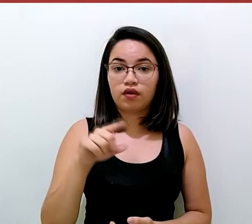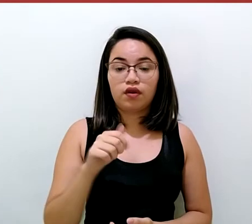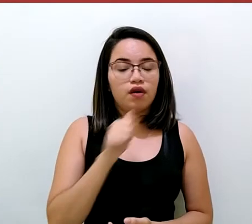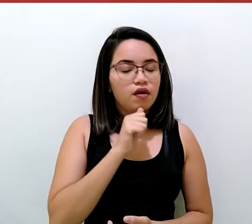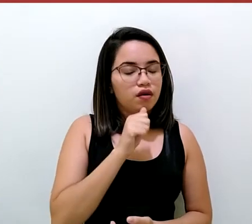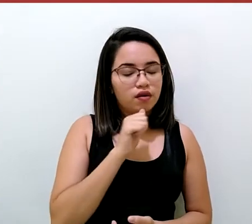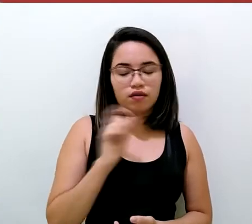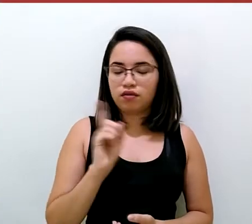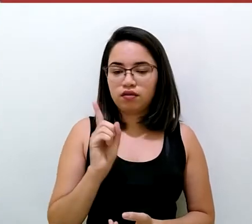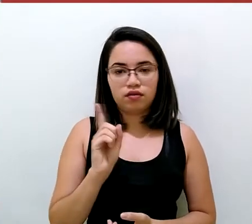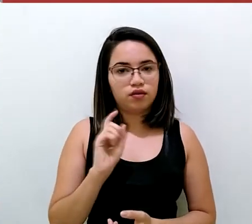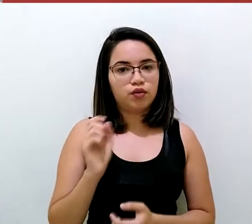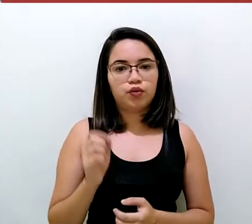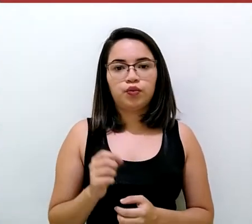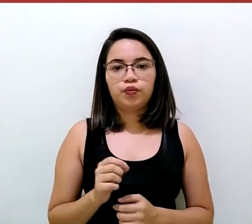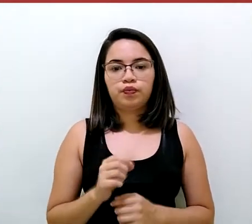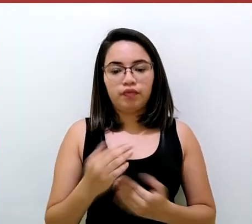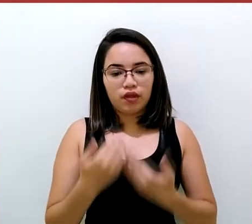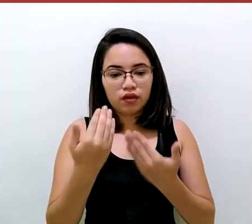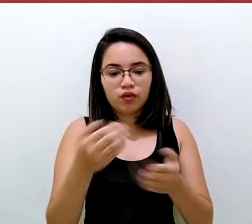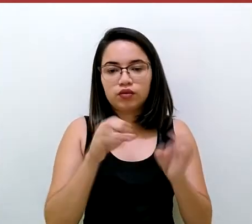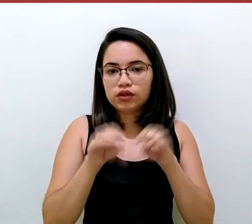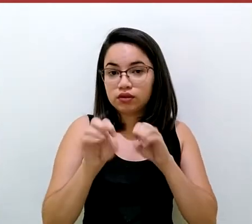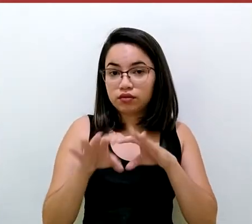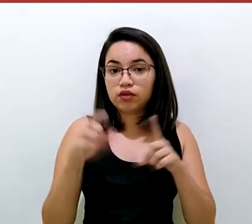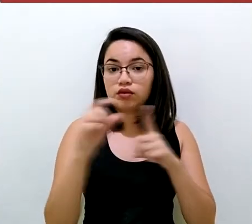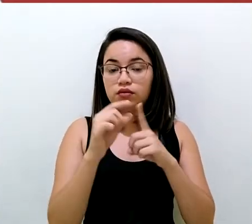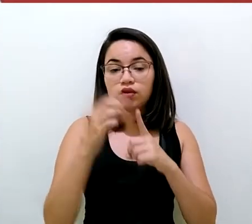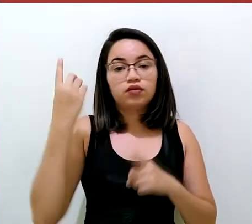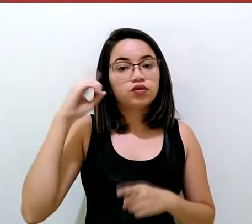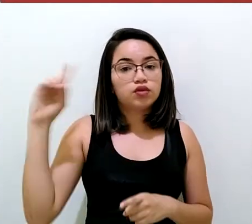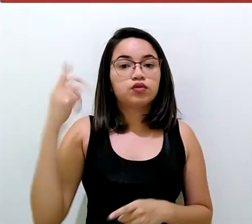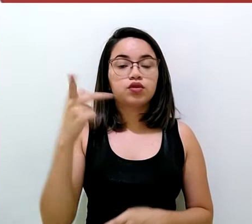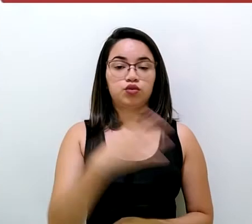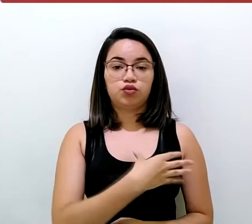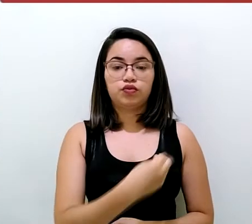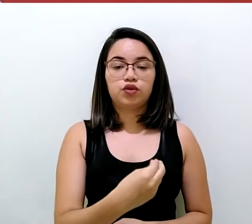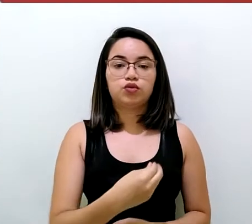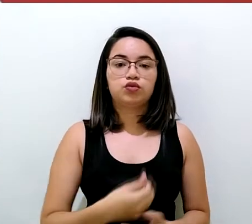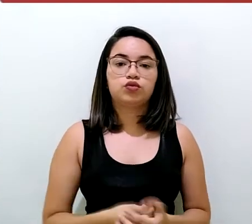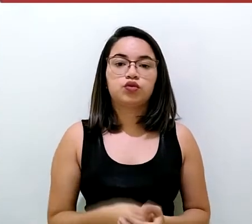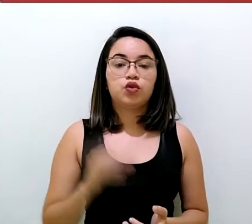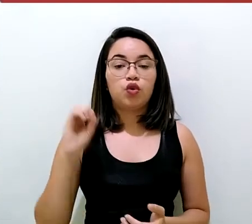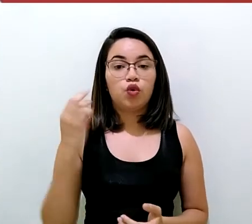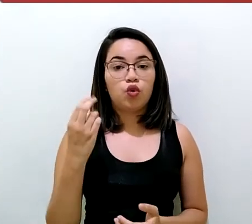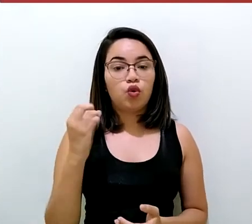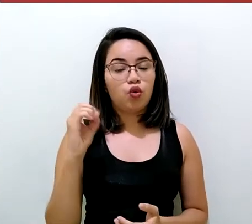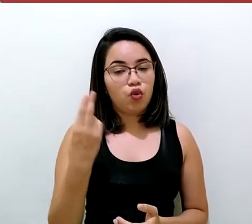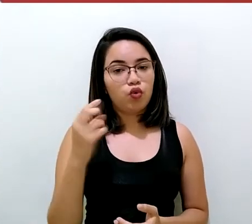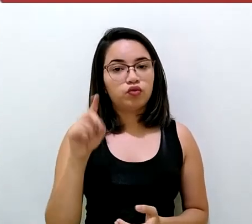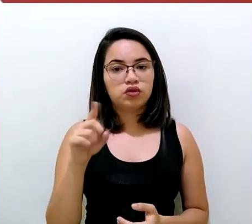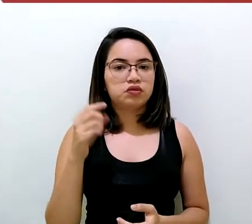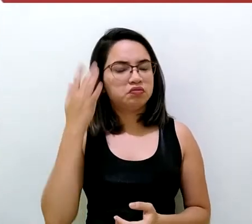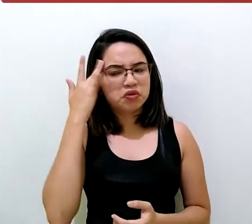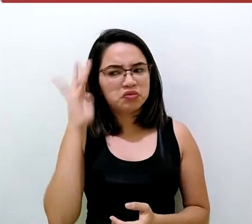você ainda não transmitiu ensinamentos da palavra de Deus aos seus filhos, ou